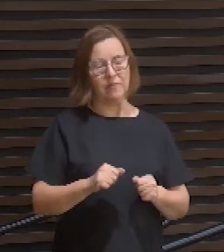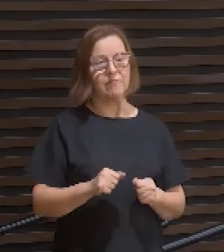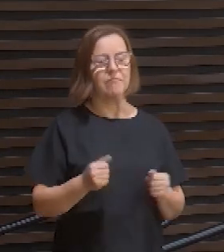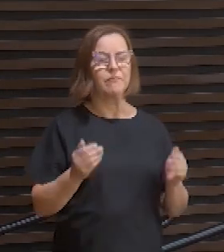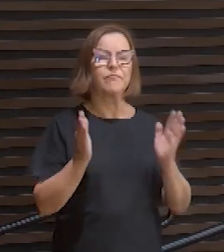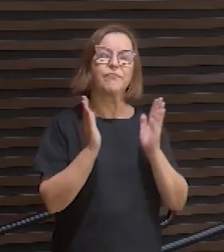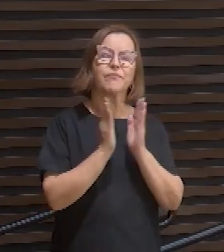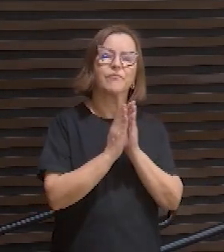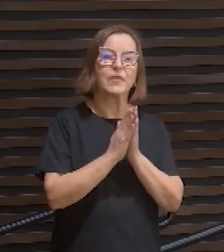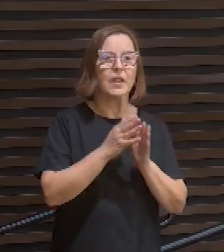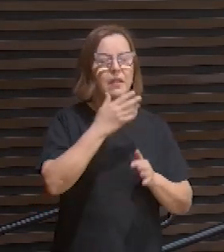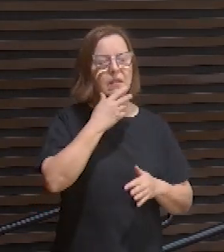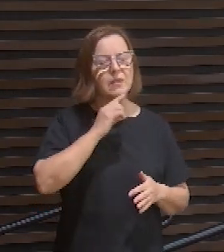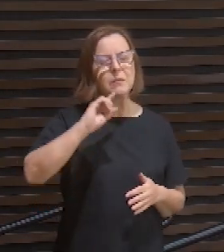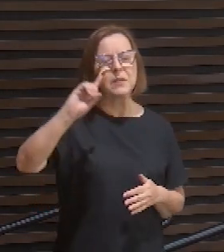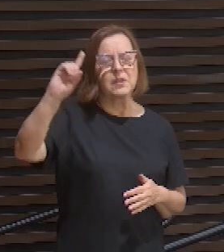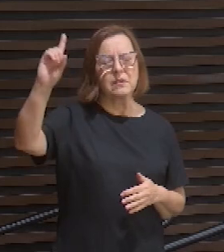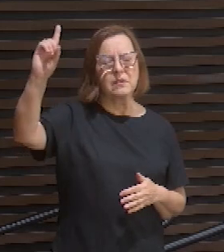Pai,